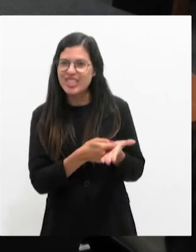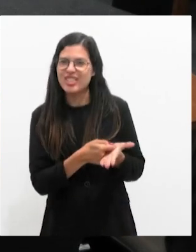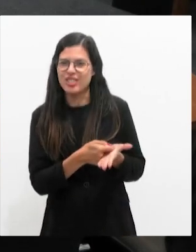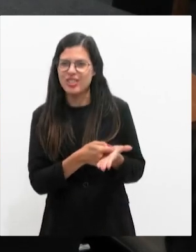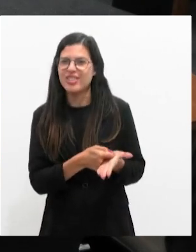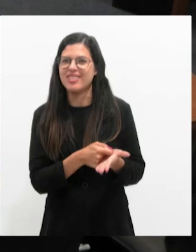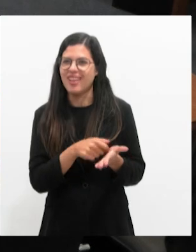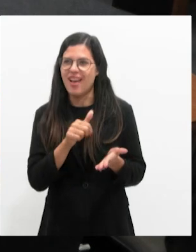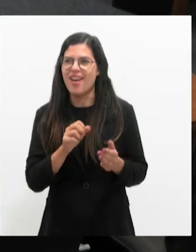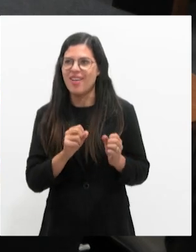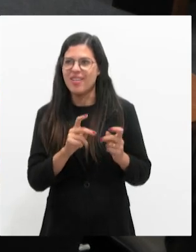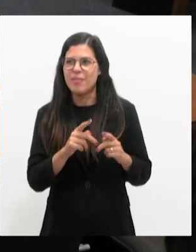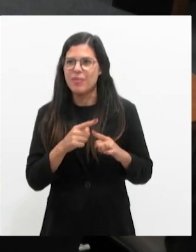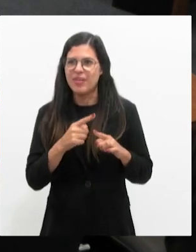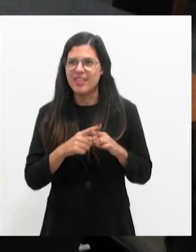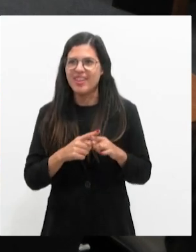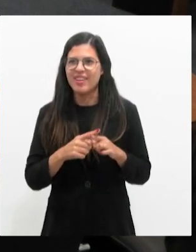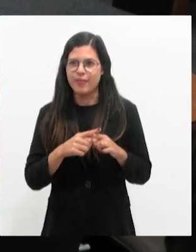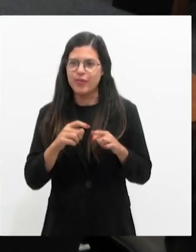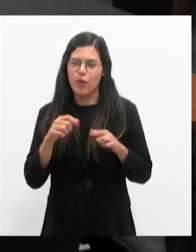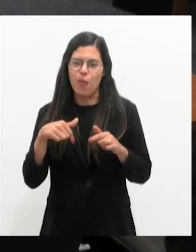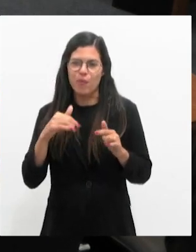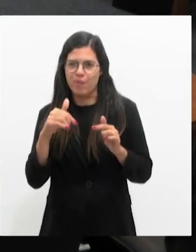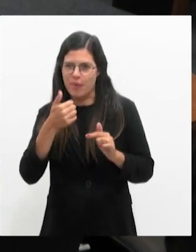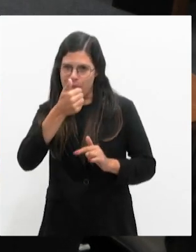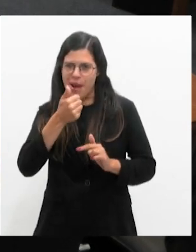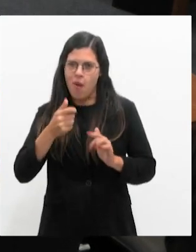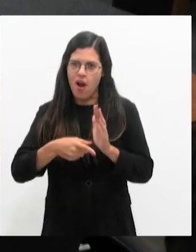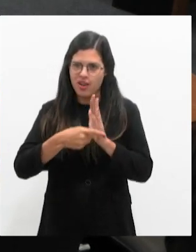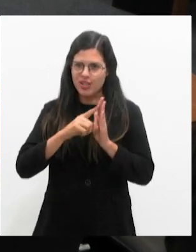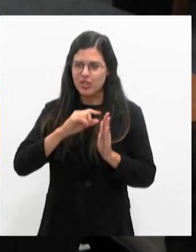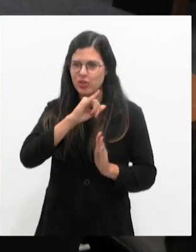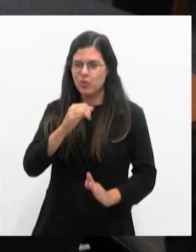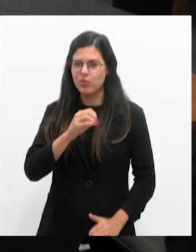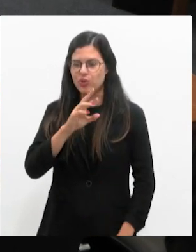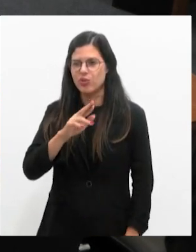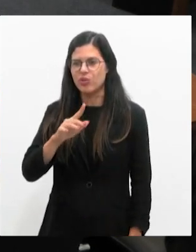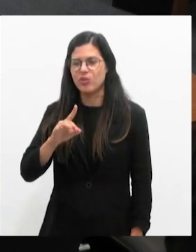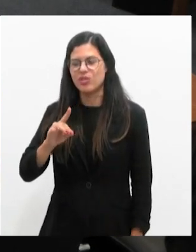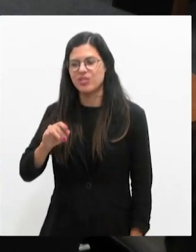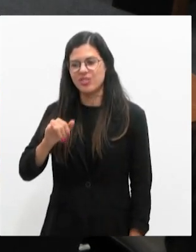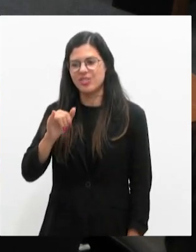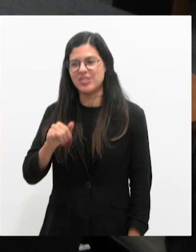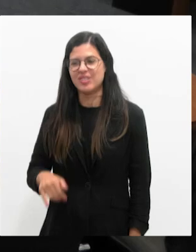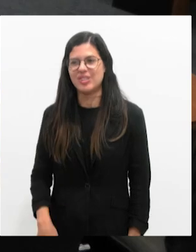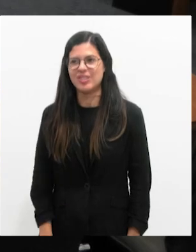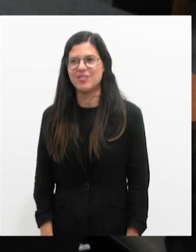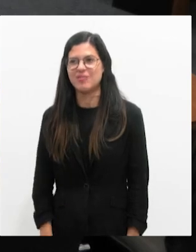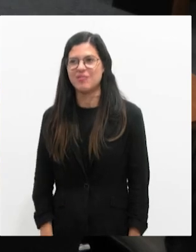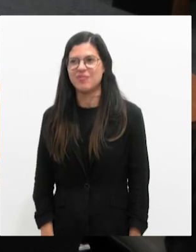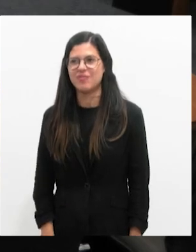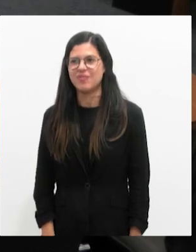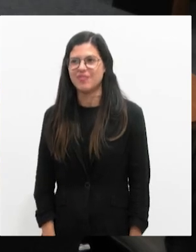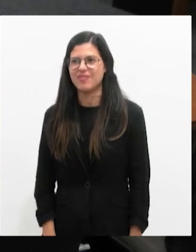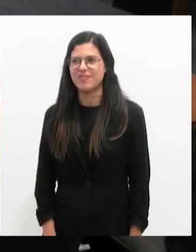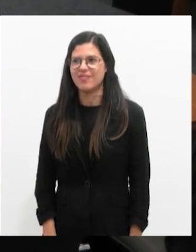você passar porque você me botou na frente do Jordi. Só por conta disso. E numa forra que você descontou meus segundos que eu tinha